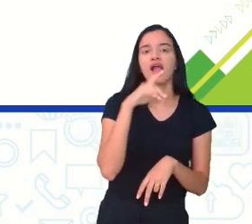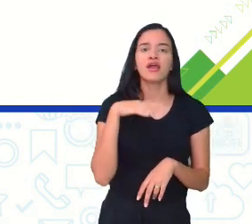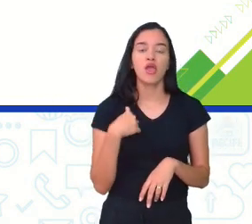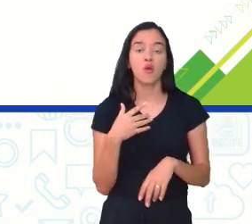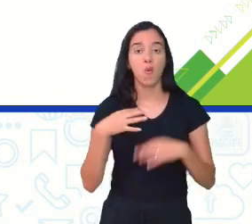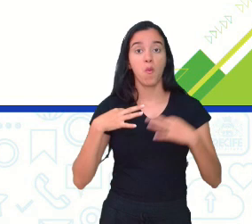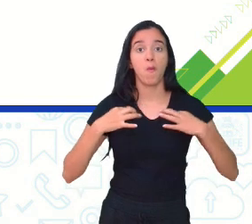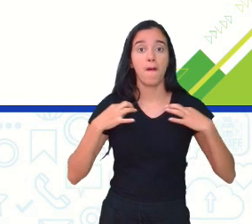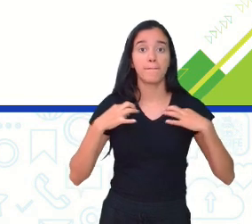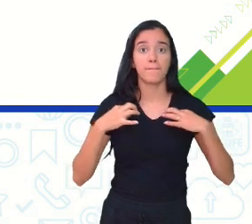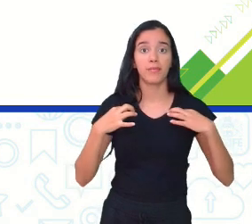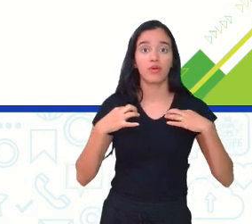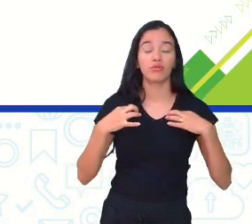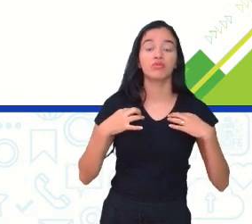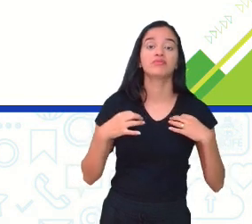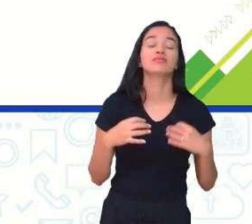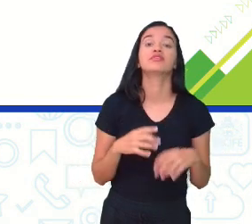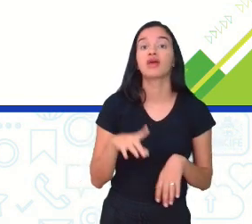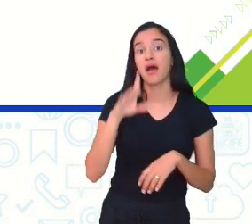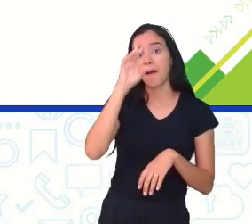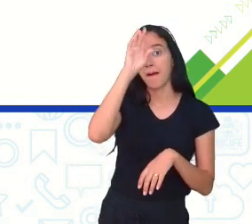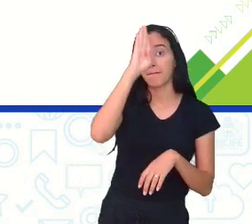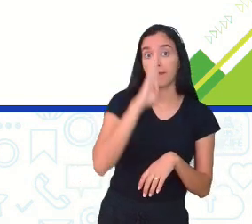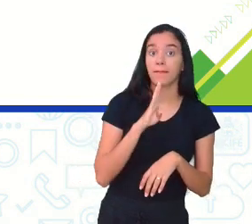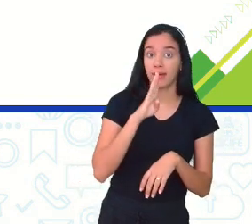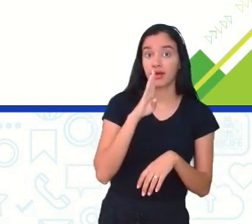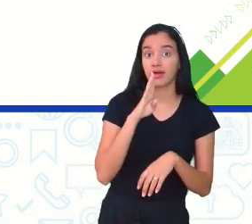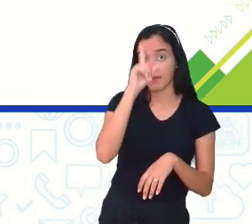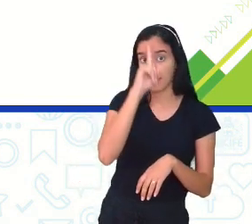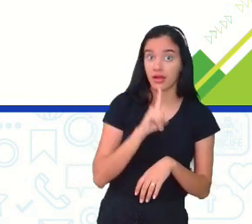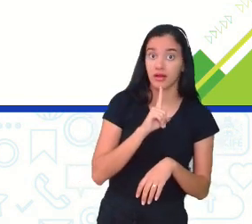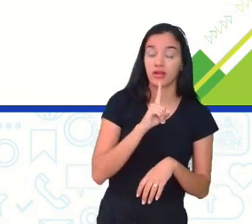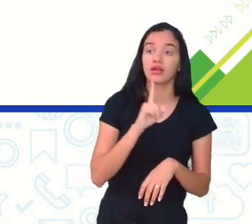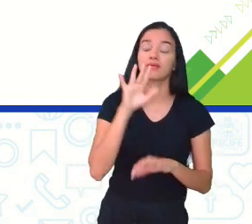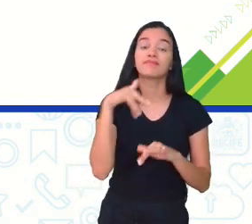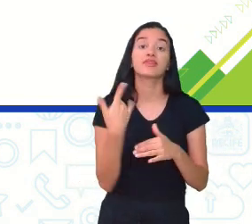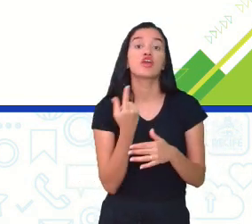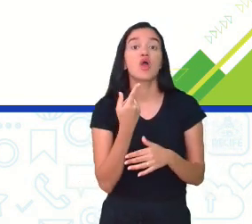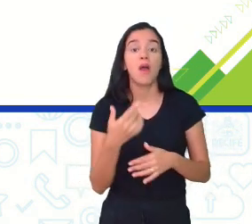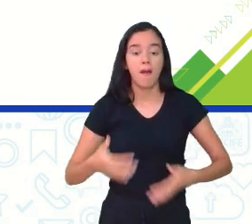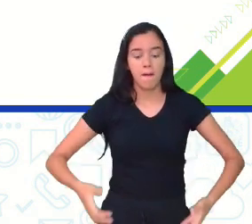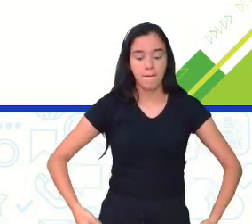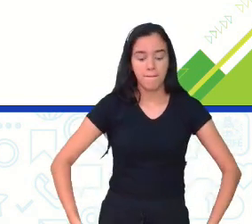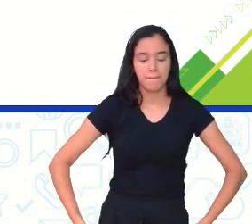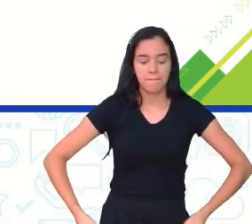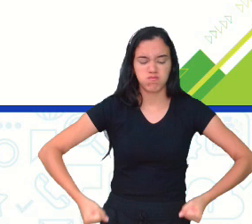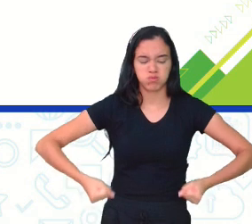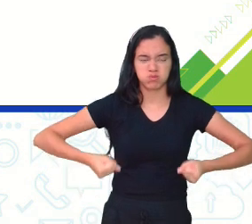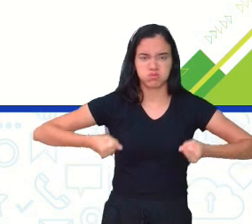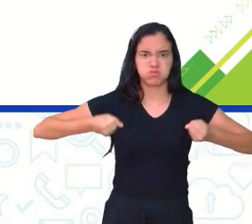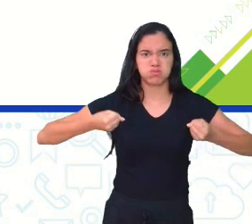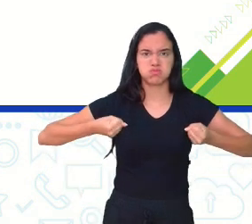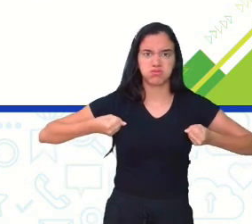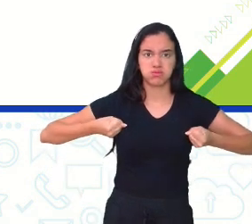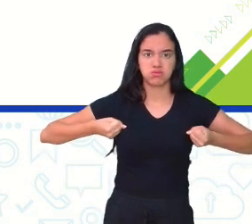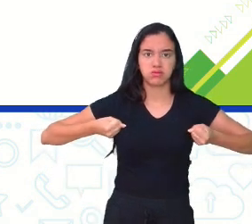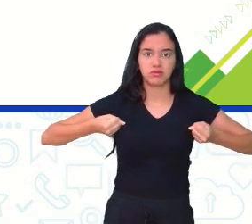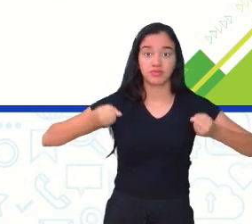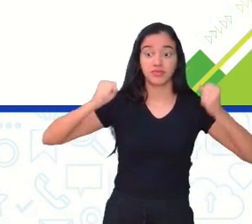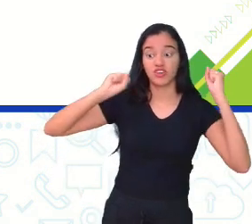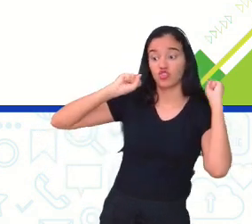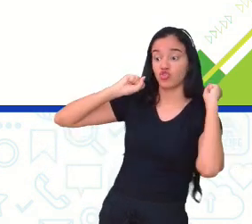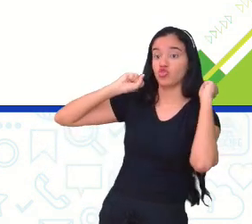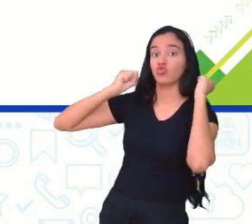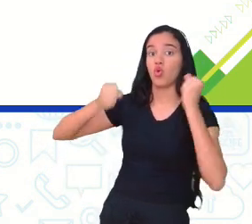amarela. Ela pega um peso no chão, em um movimento só, ela sobe esse peso e